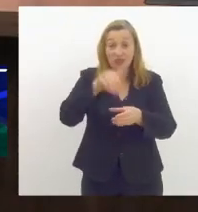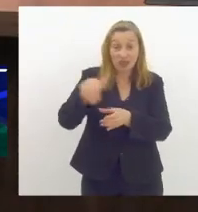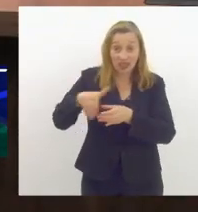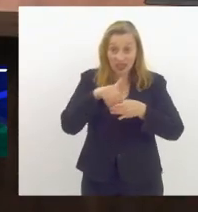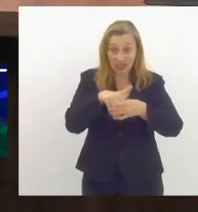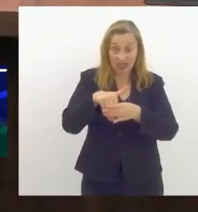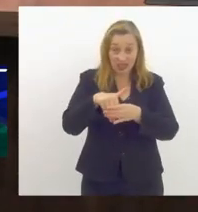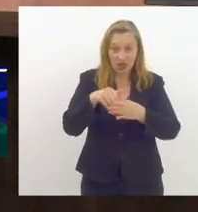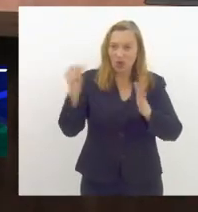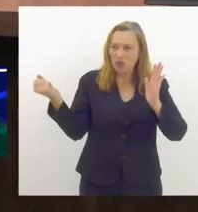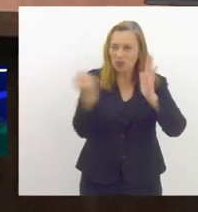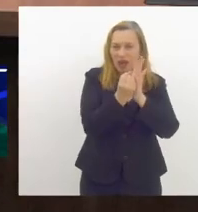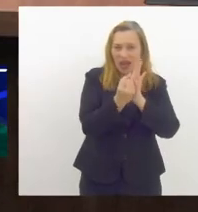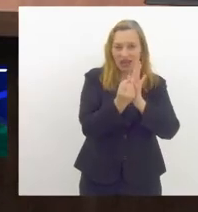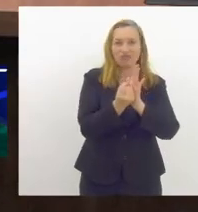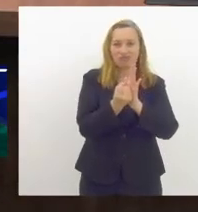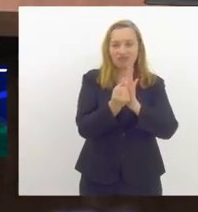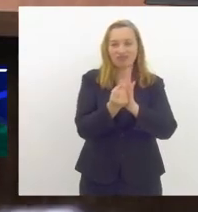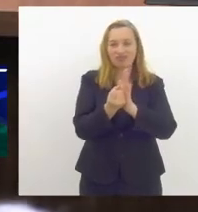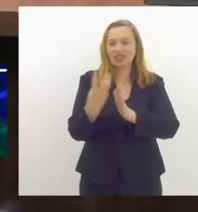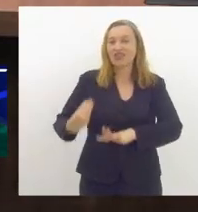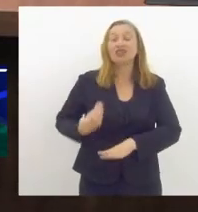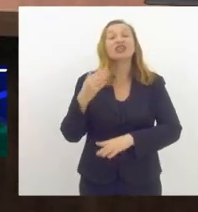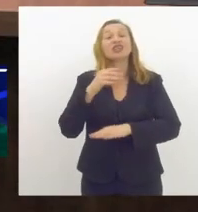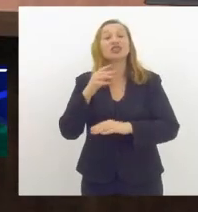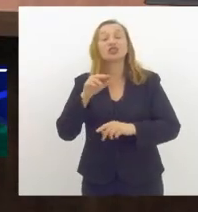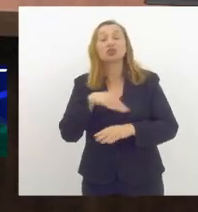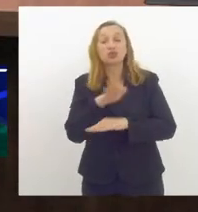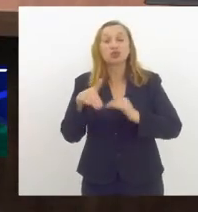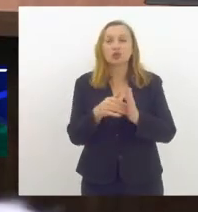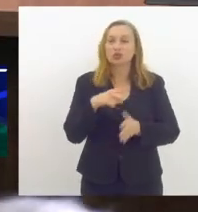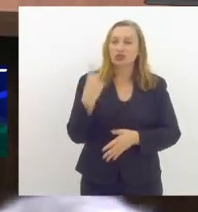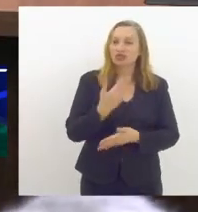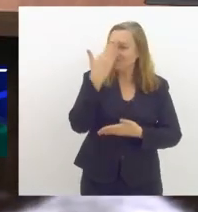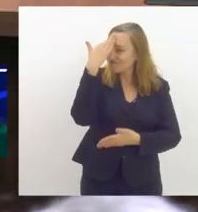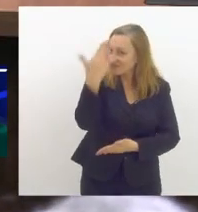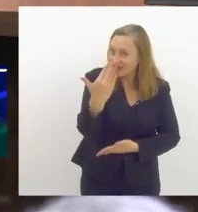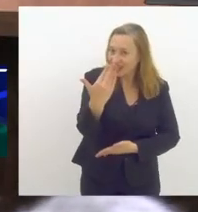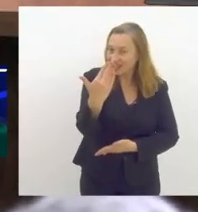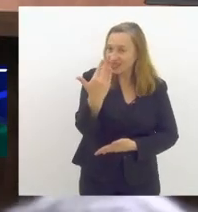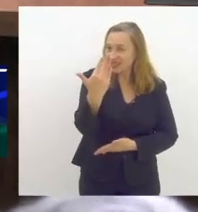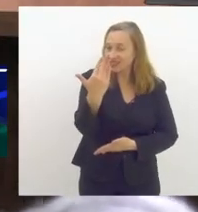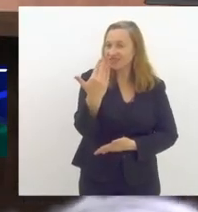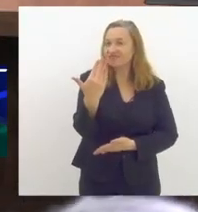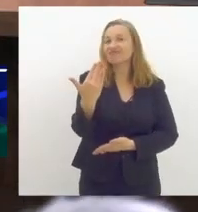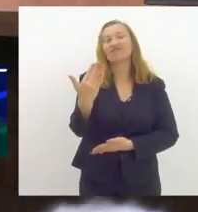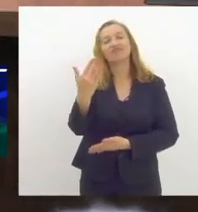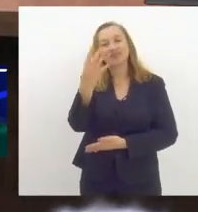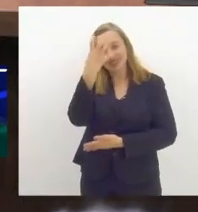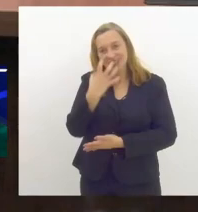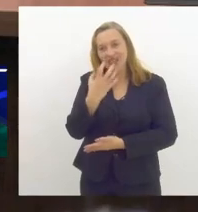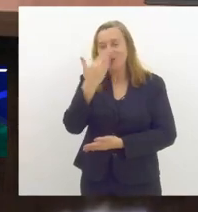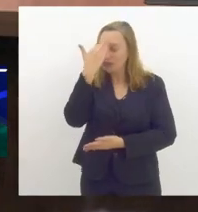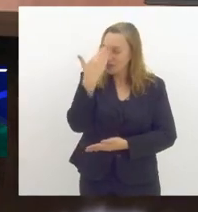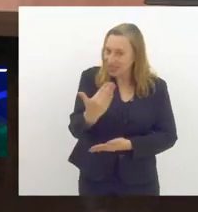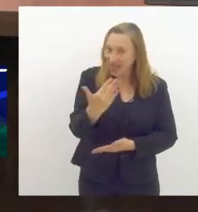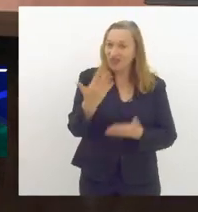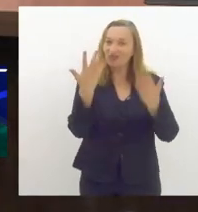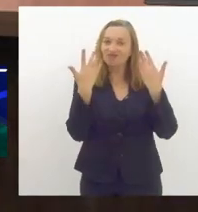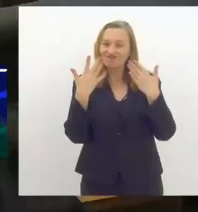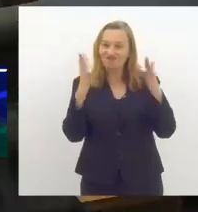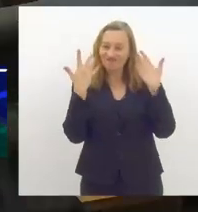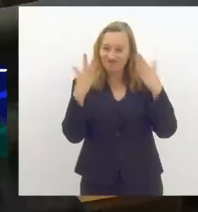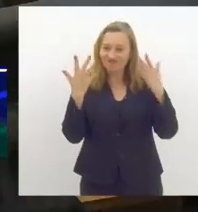votação o mar comemoravam na vida de todos nós Um agradecimento Franco a vossa excelência é muito obrigado uma